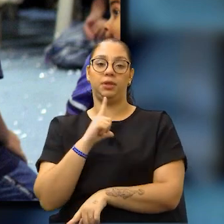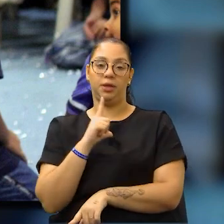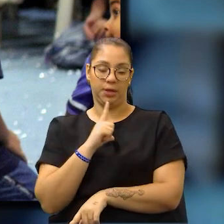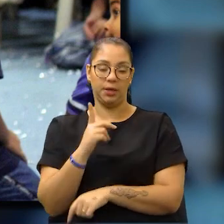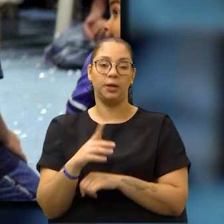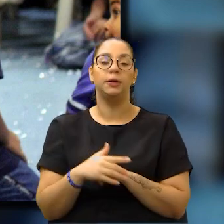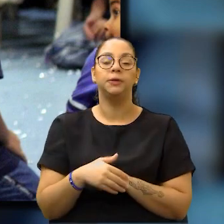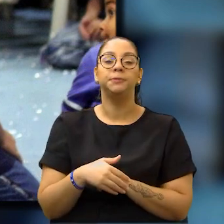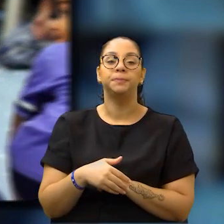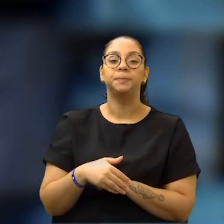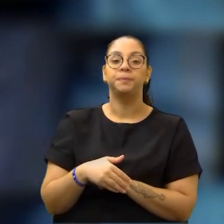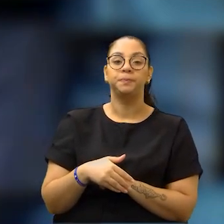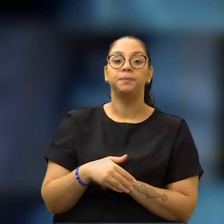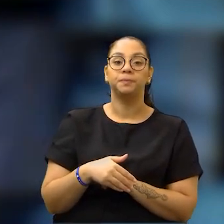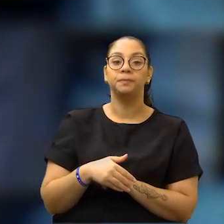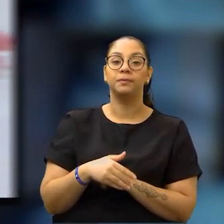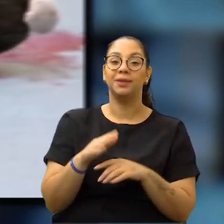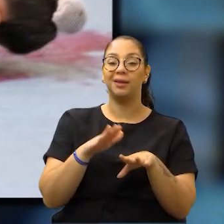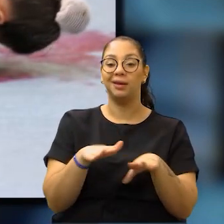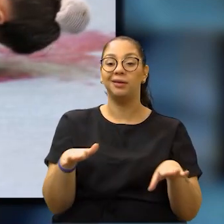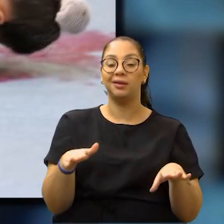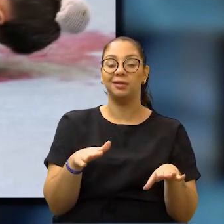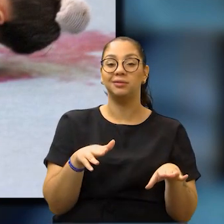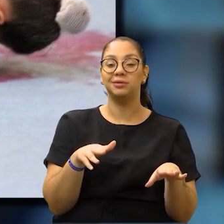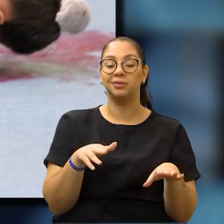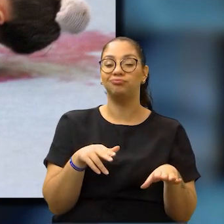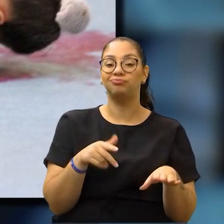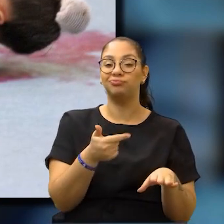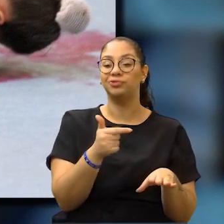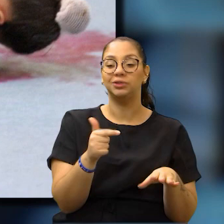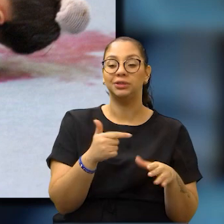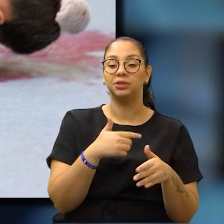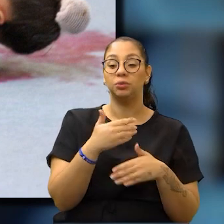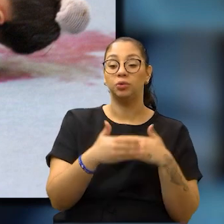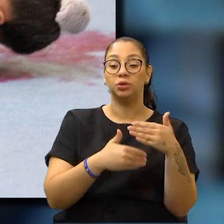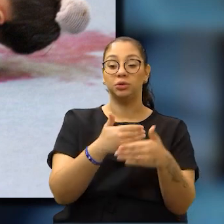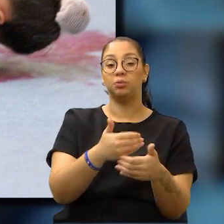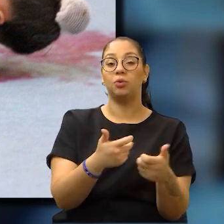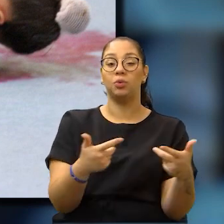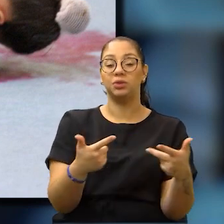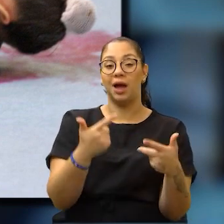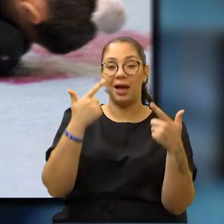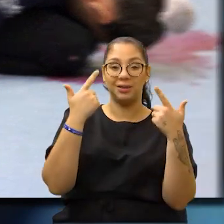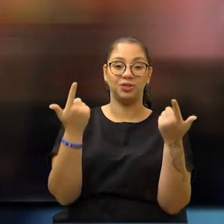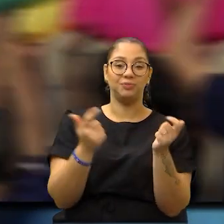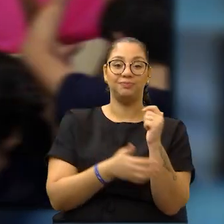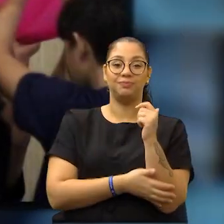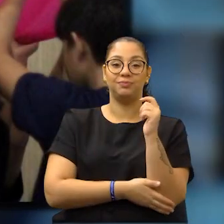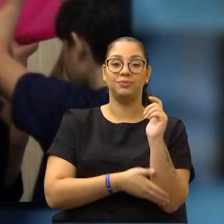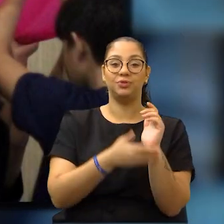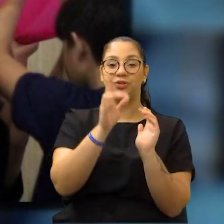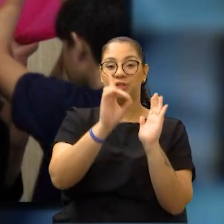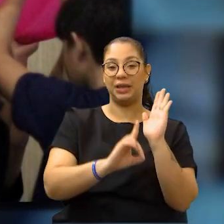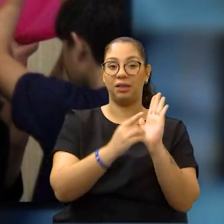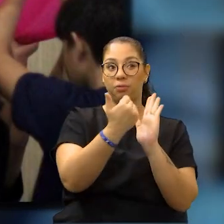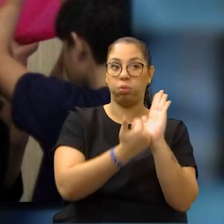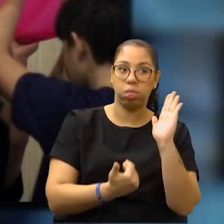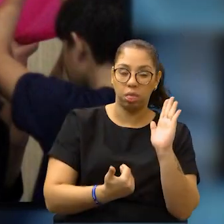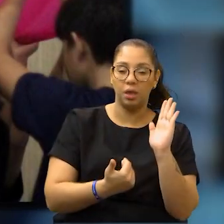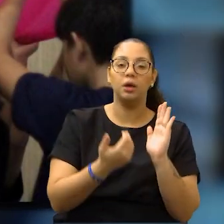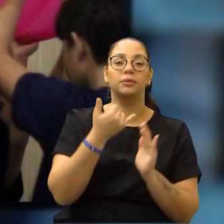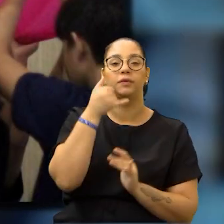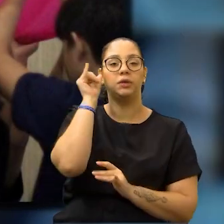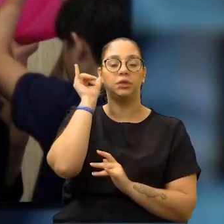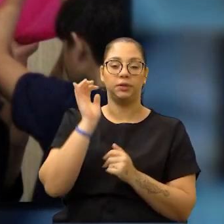uma superação e que a criança não fique em um processo e nem uma situação de violação